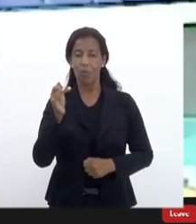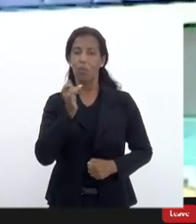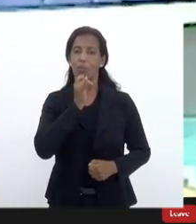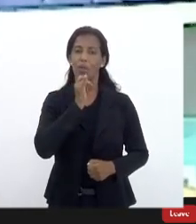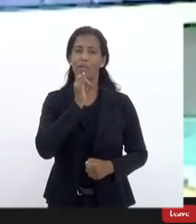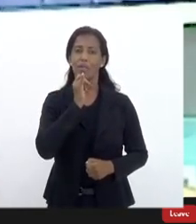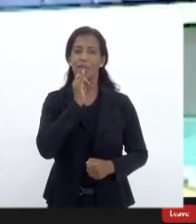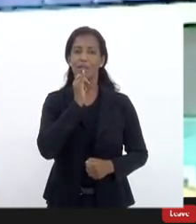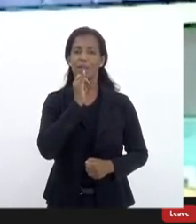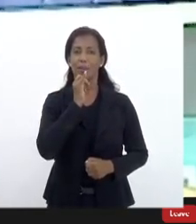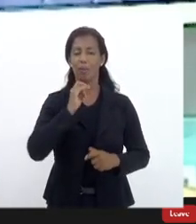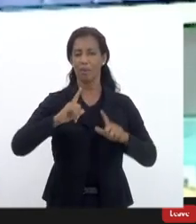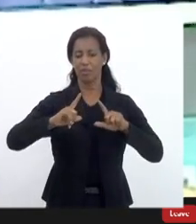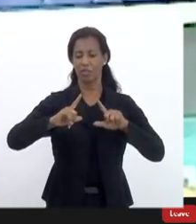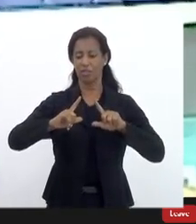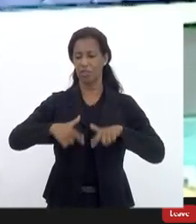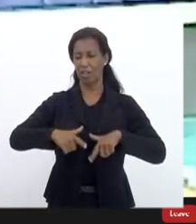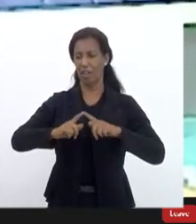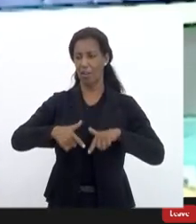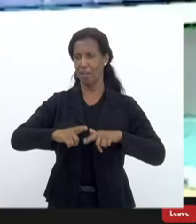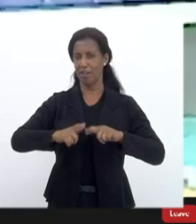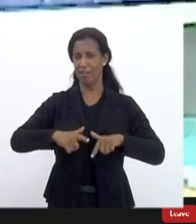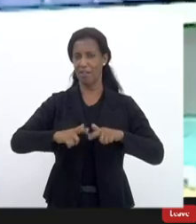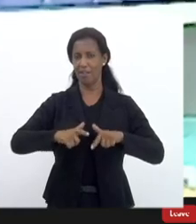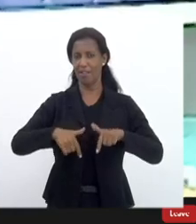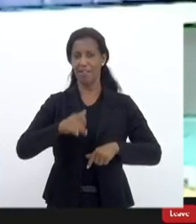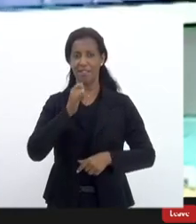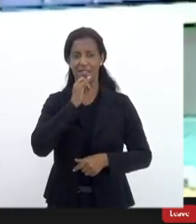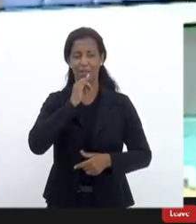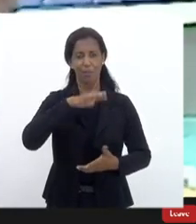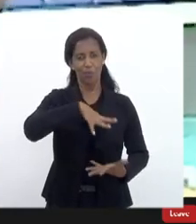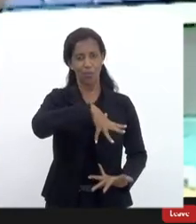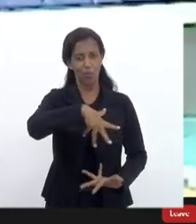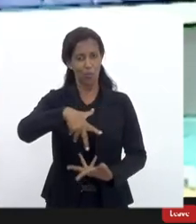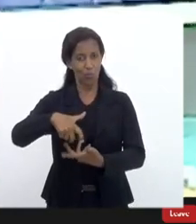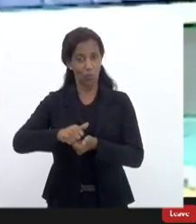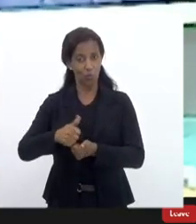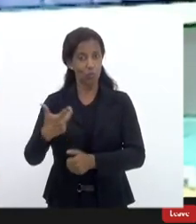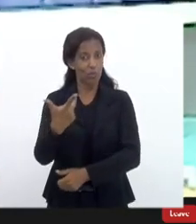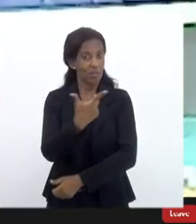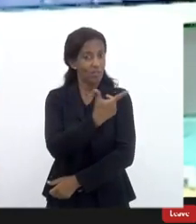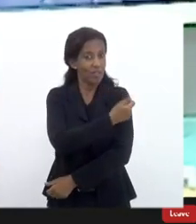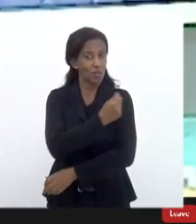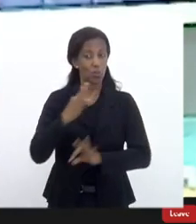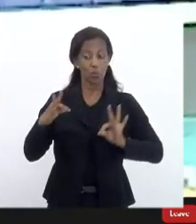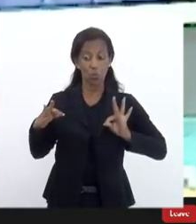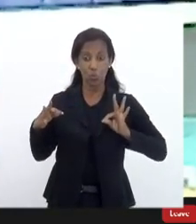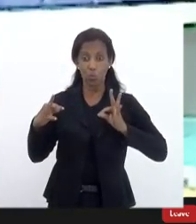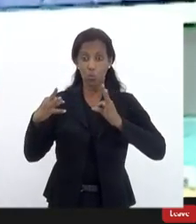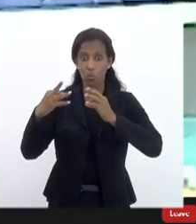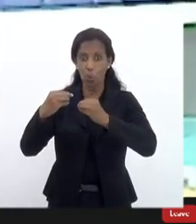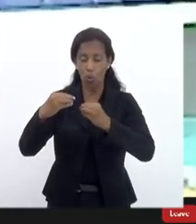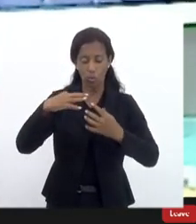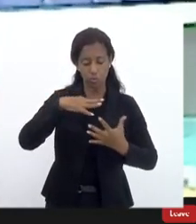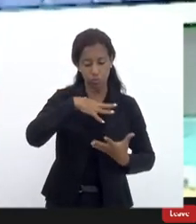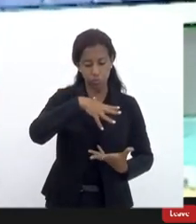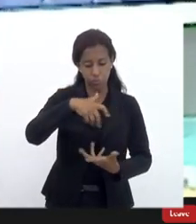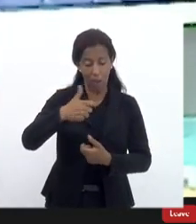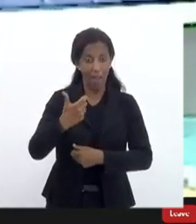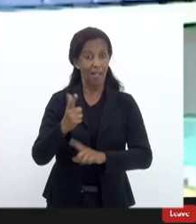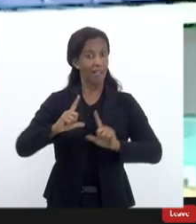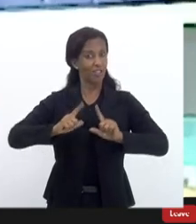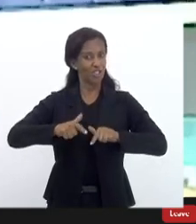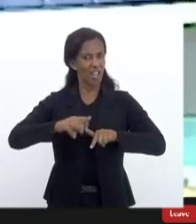exemplo Israel, exemplo do mundo que vacinou toda a população, teve toda a população